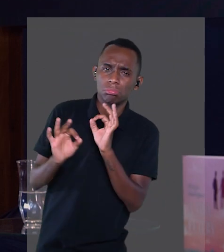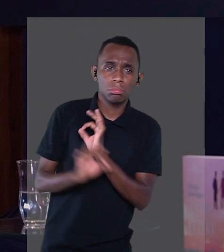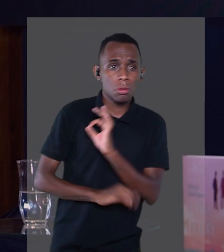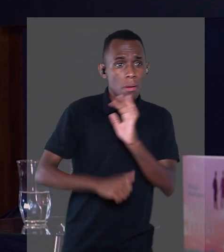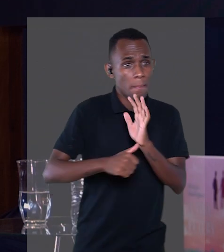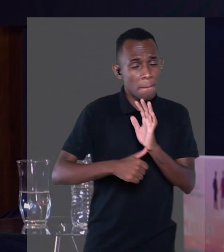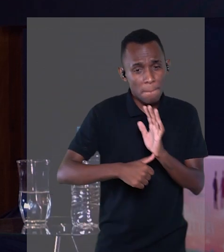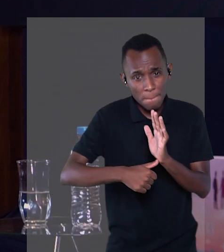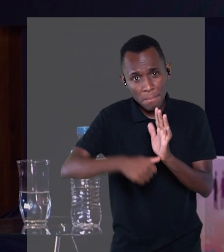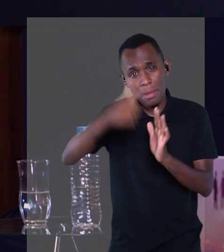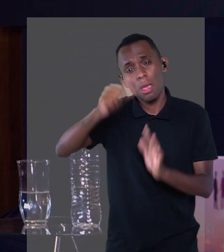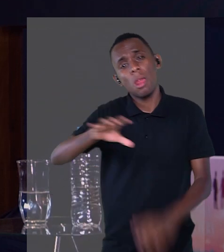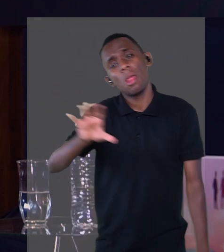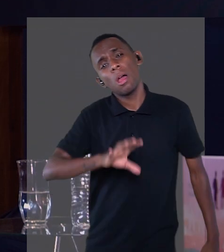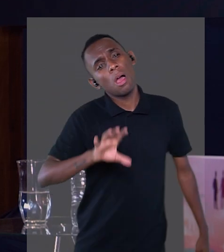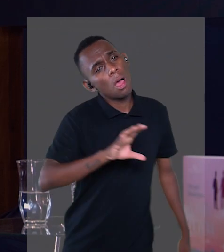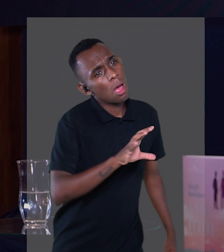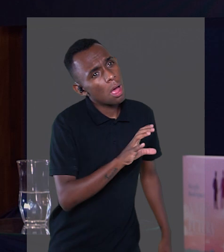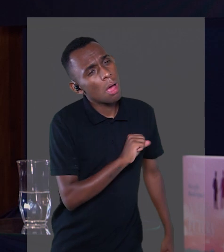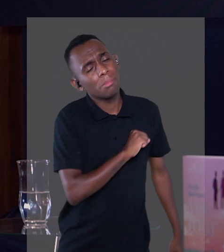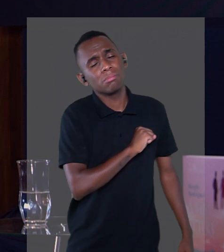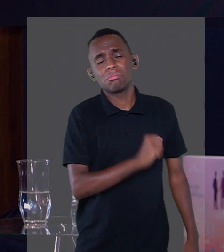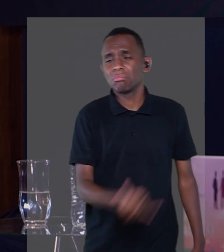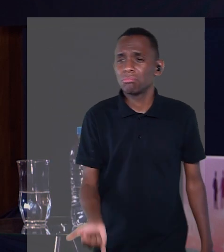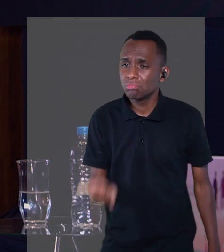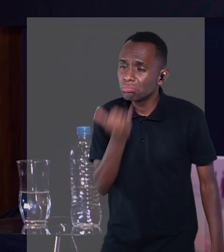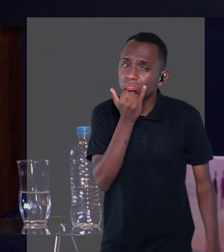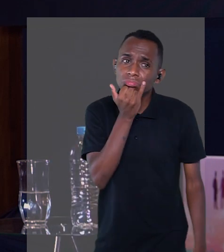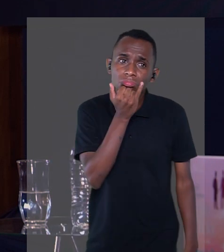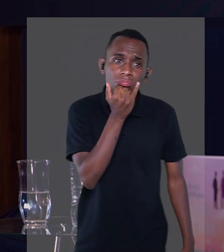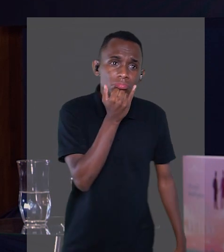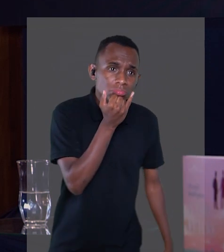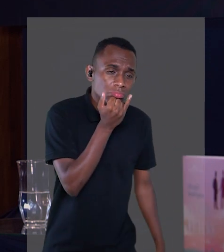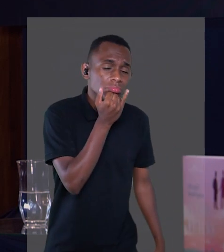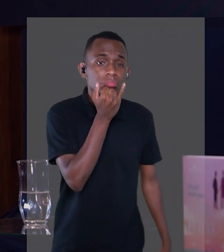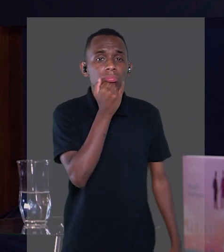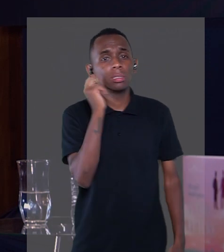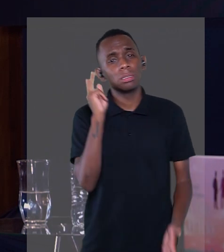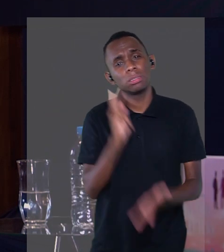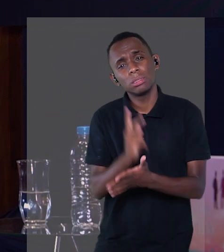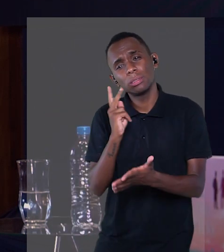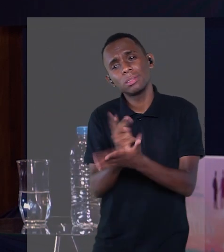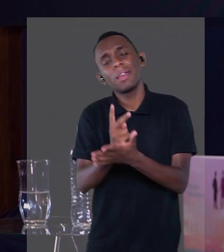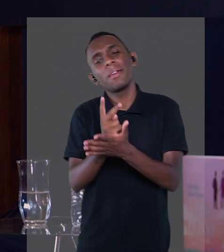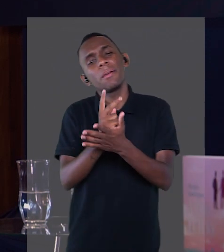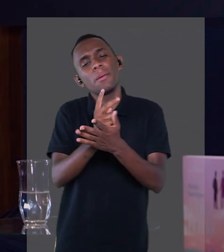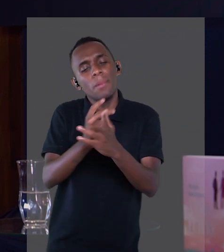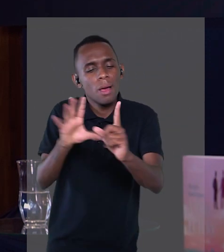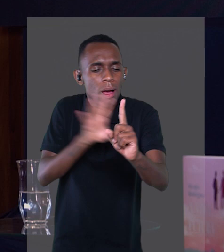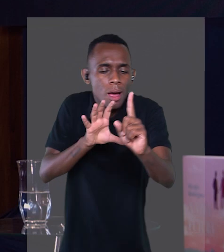primeiro amor. Sinto, mas vou sempre buscar e te